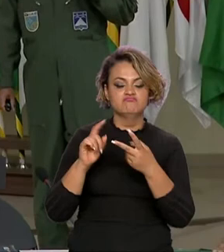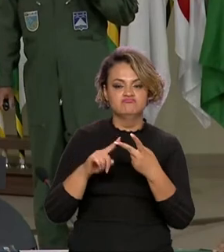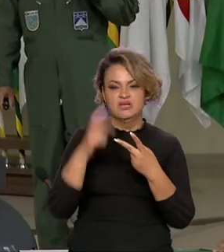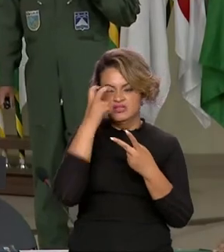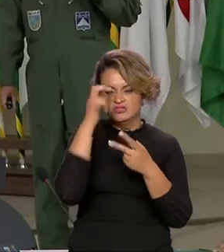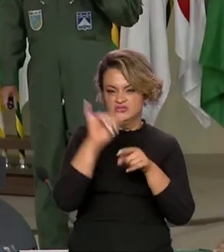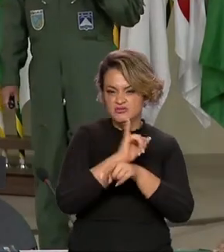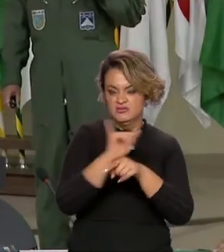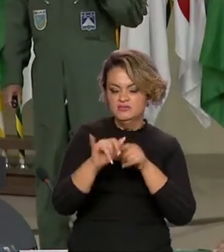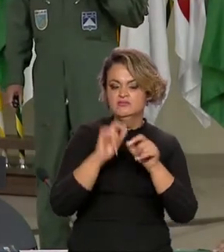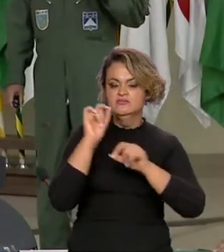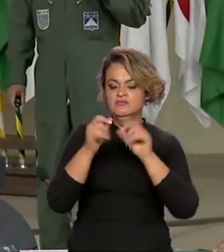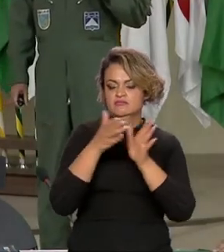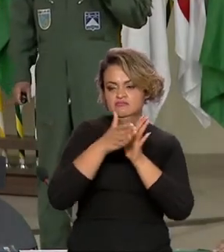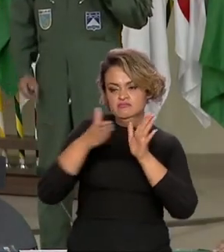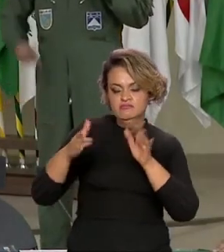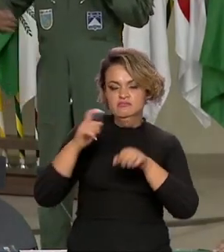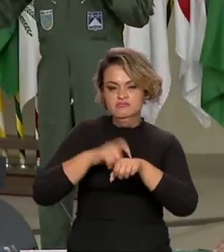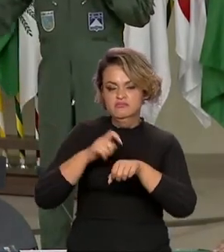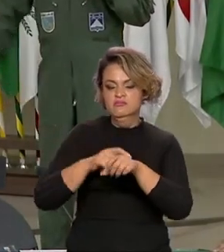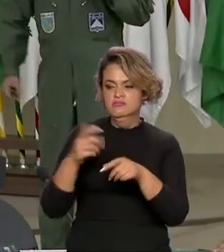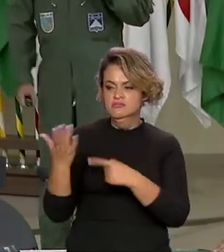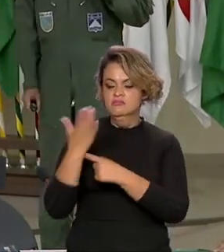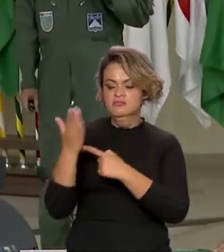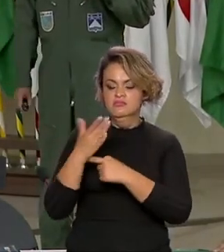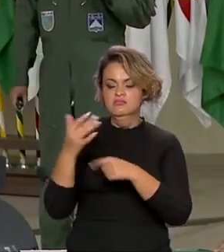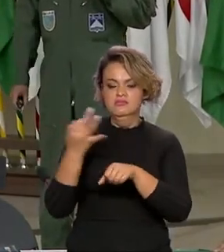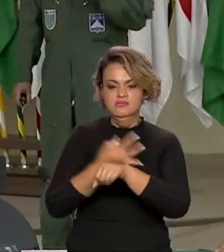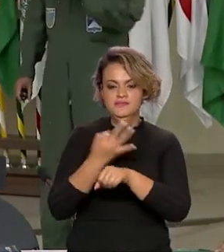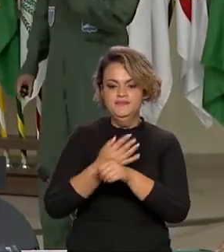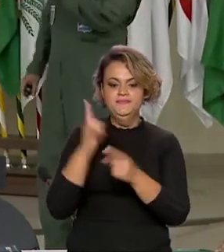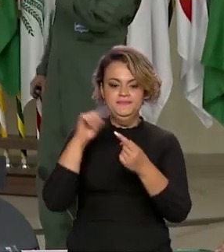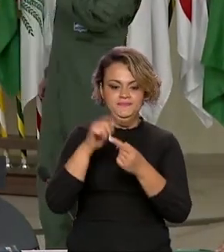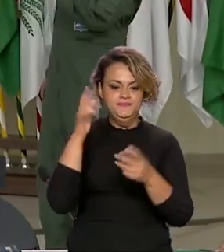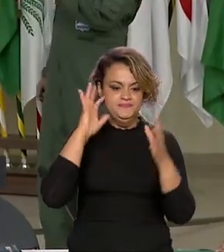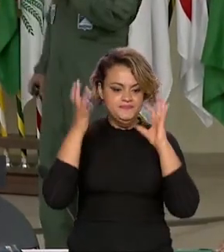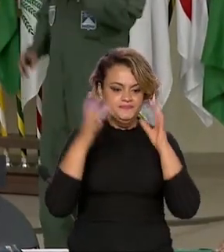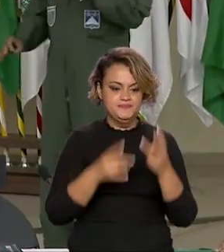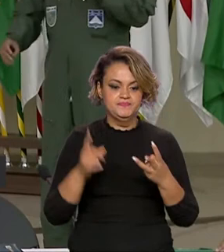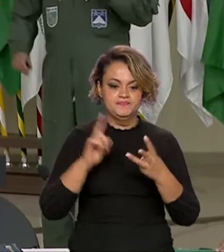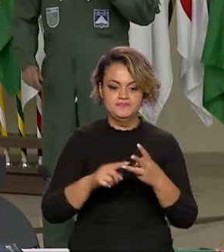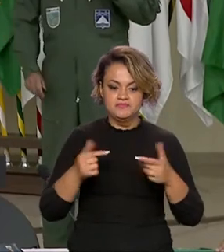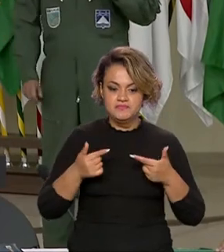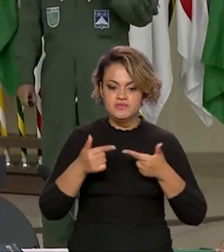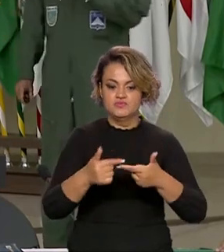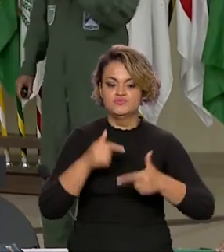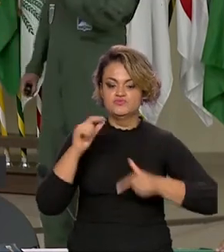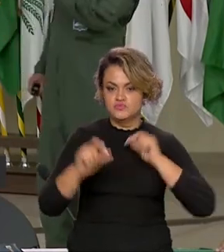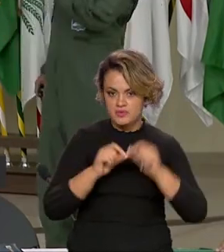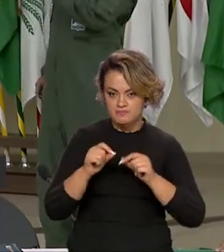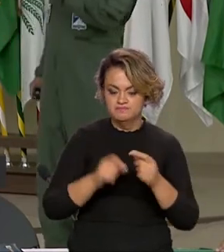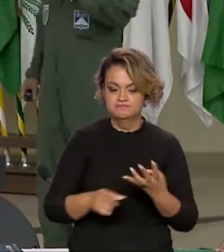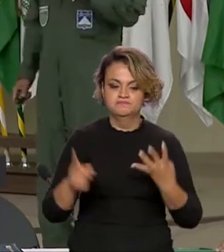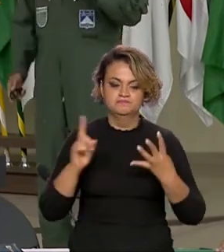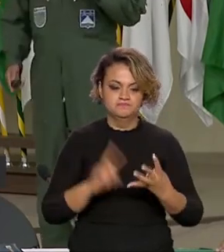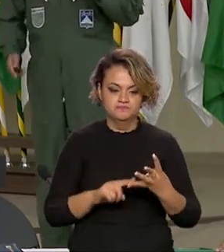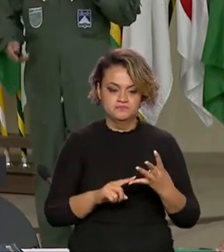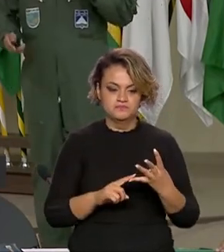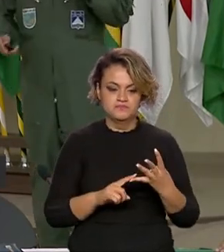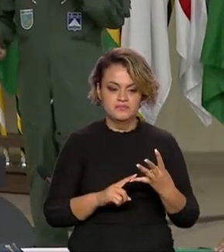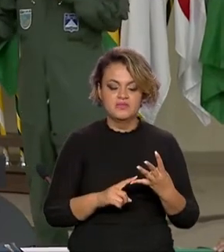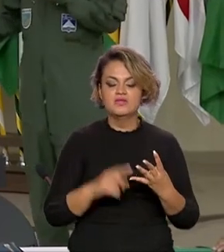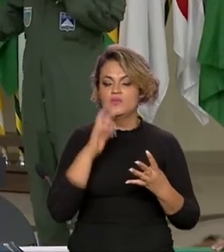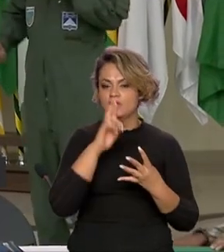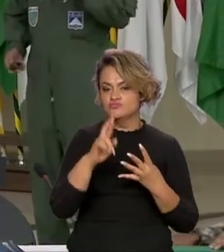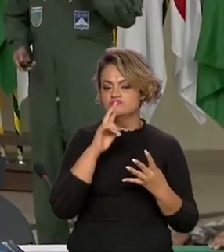inteligência que ao longo do tempo nos suportou para cumprir as missões agora repressivas, as operações propriamente ditas e